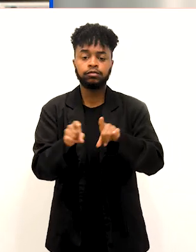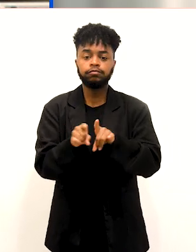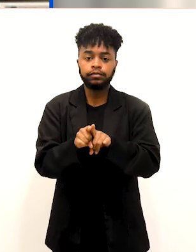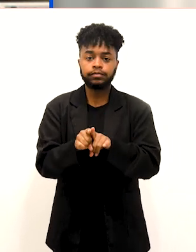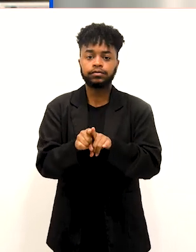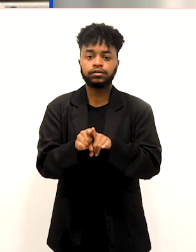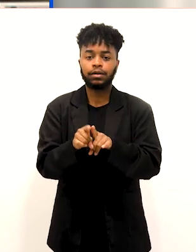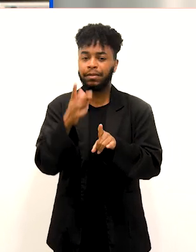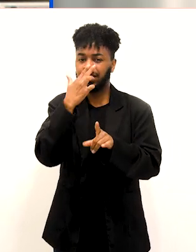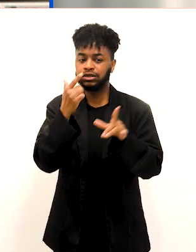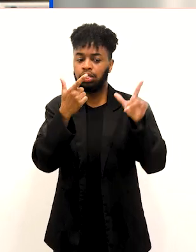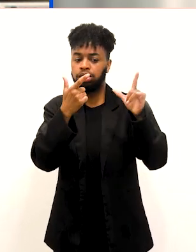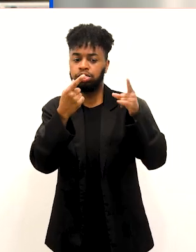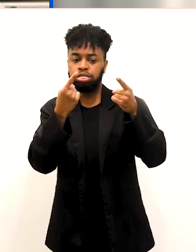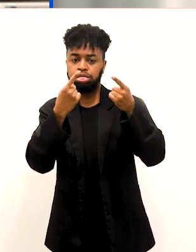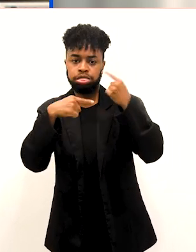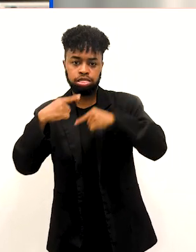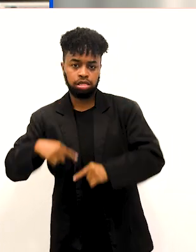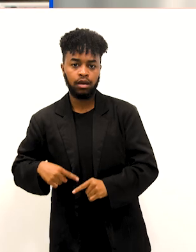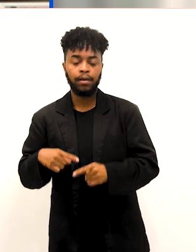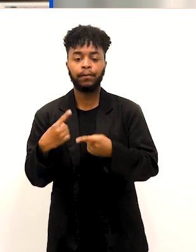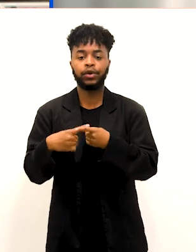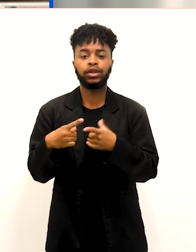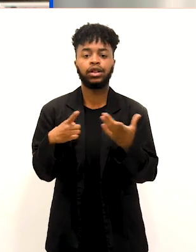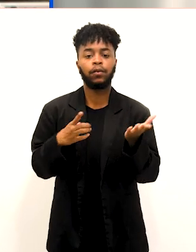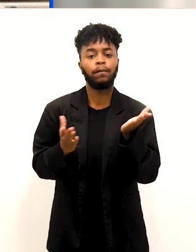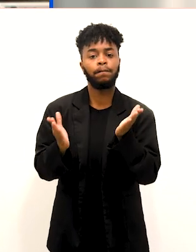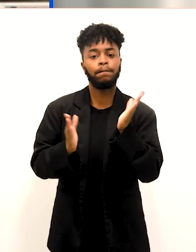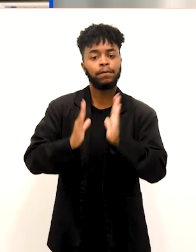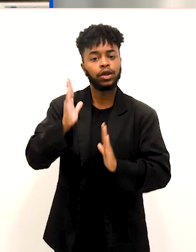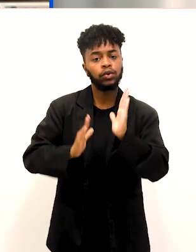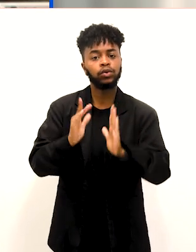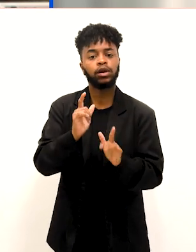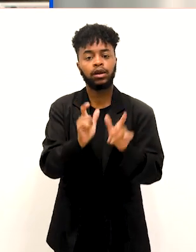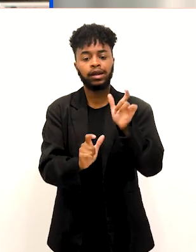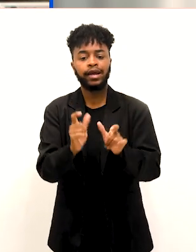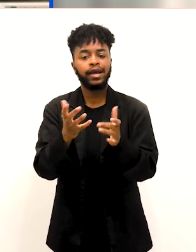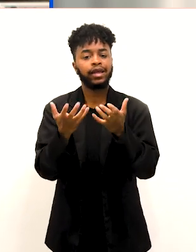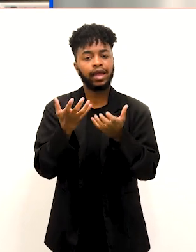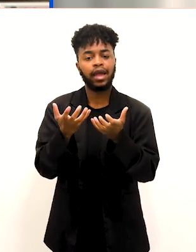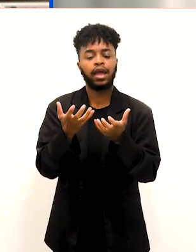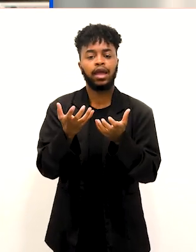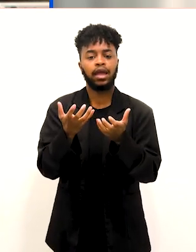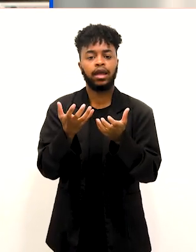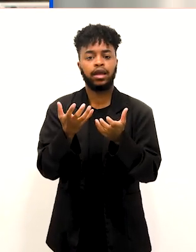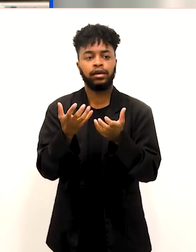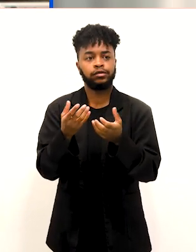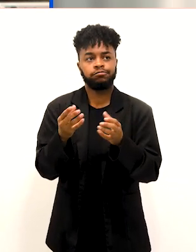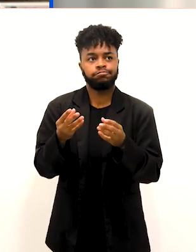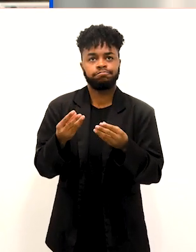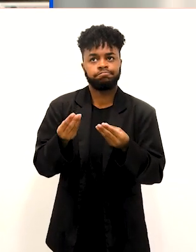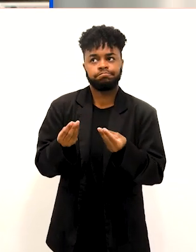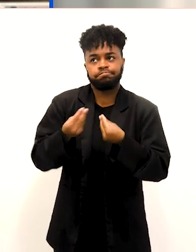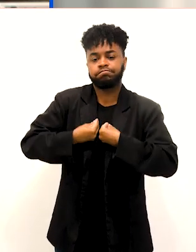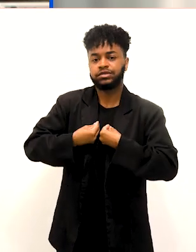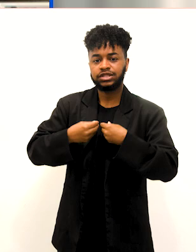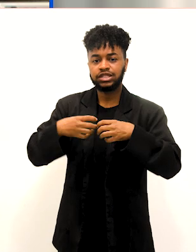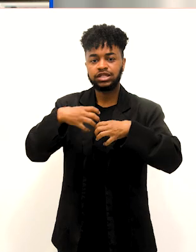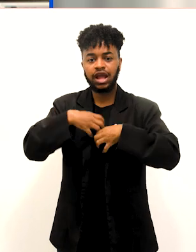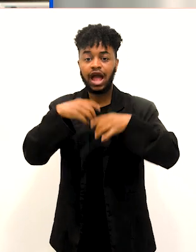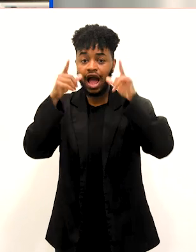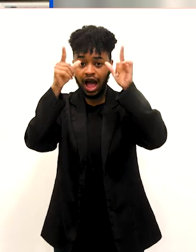diria que houve uma involução, porque a gente entra num momento em que as pessoas buscando recompensas, buscando um certo alívio